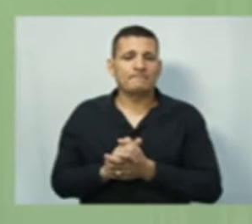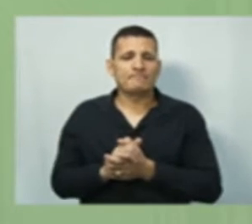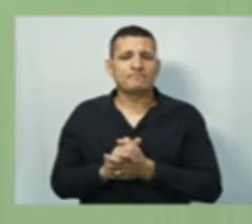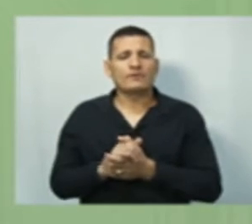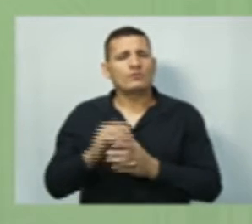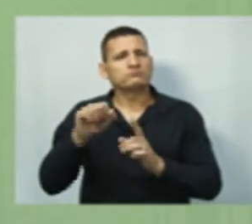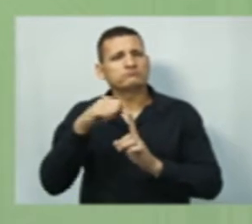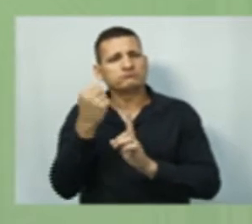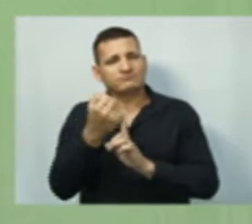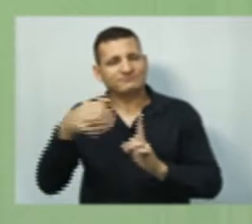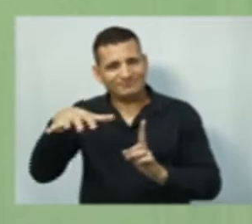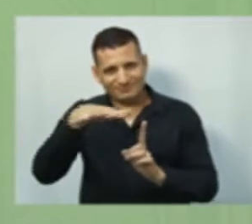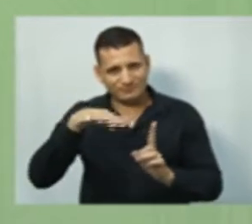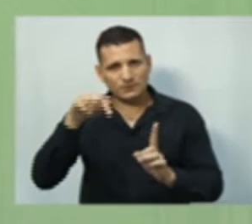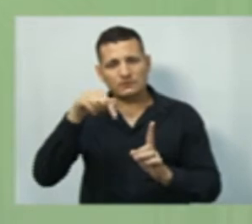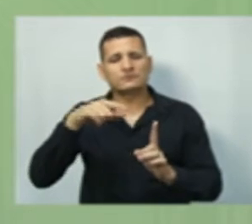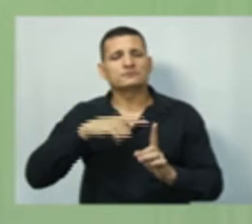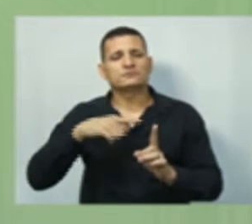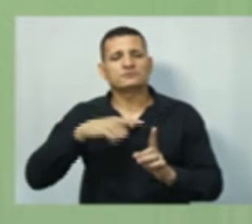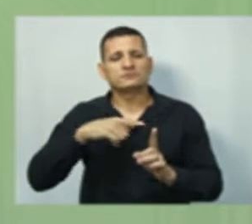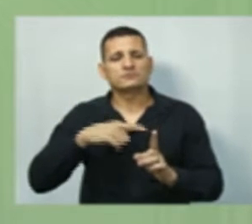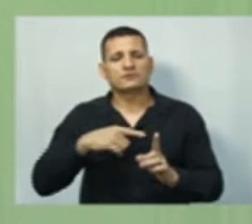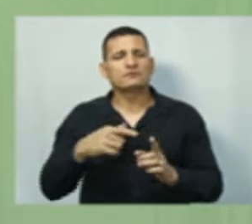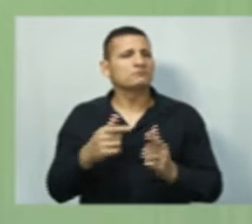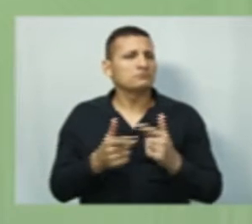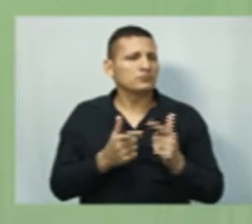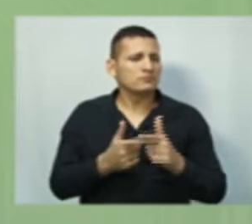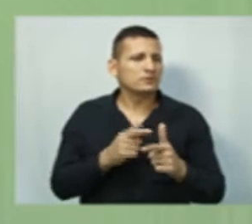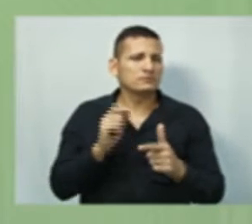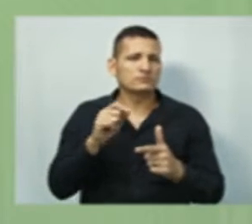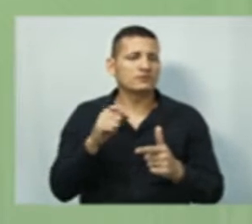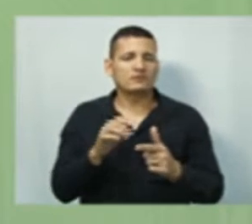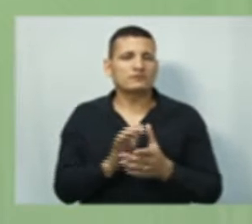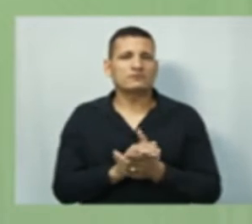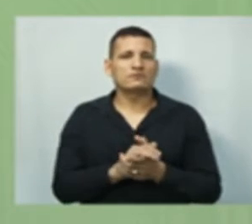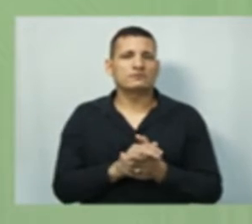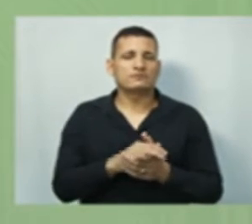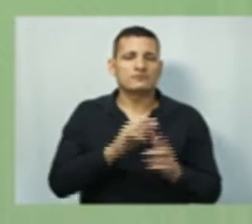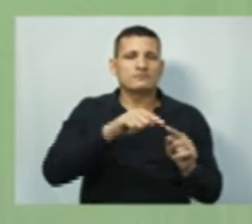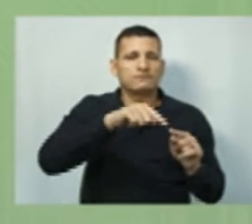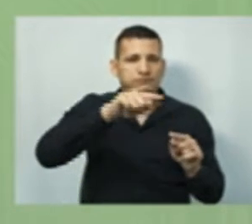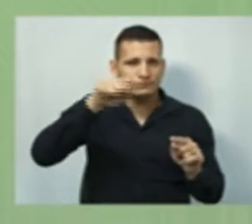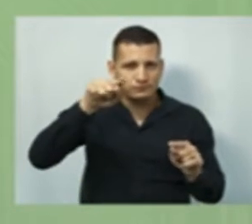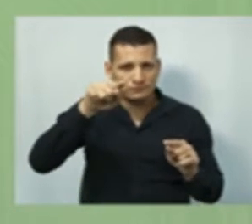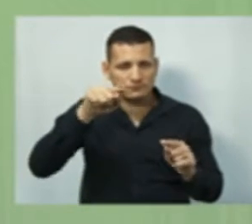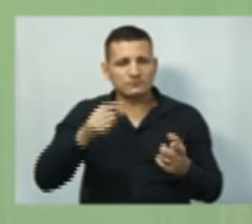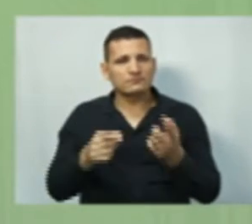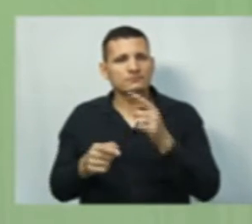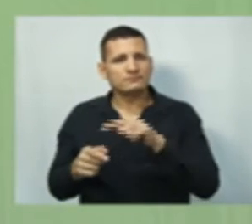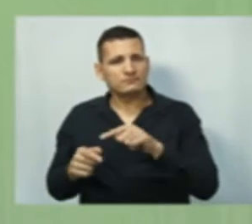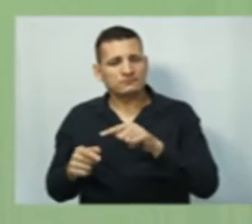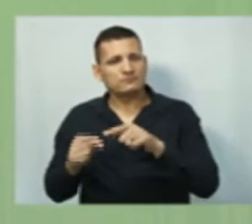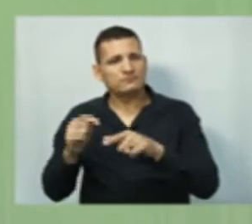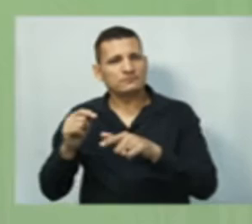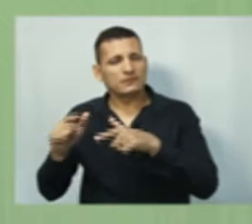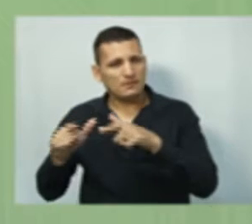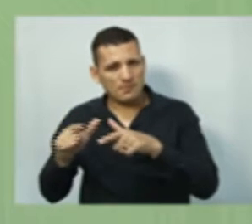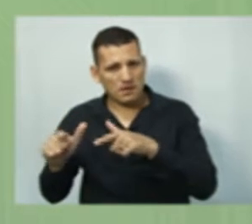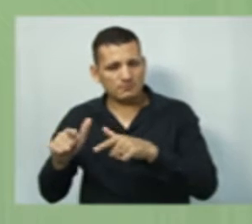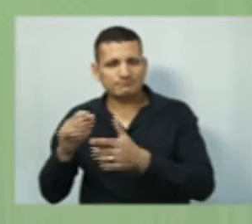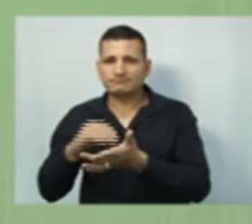inversamente proporcional entre inflação e desemprego. Vocês lembram o que significa inversamente